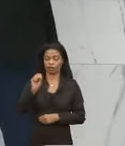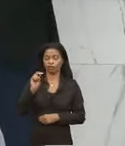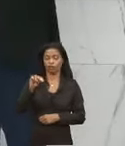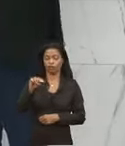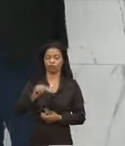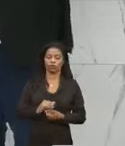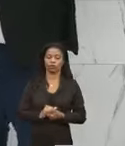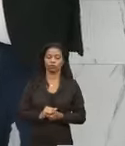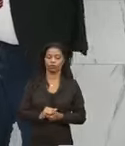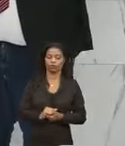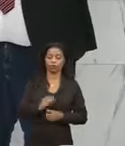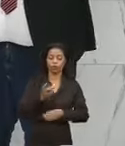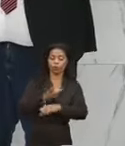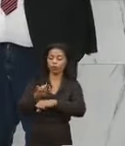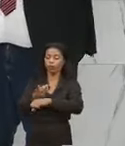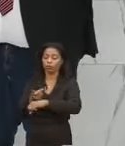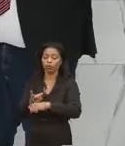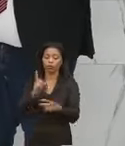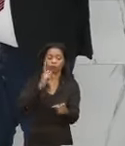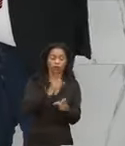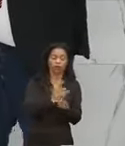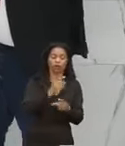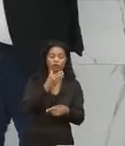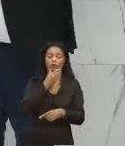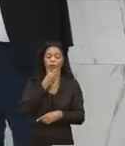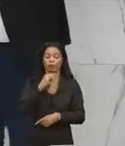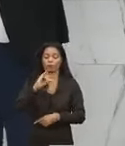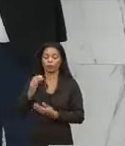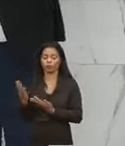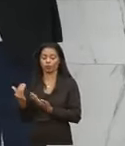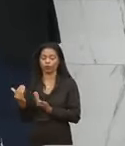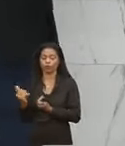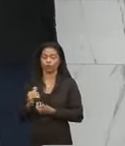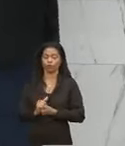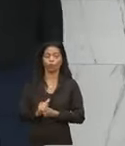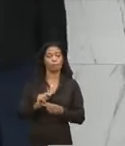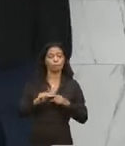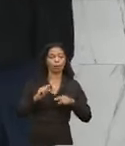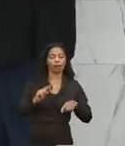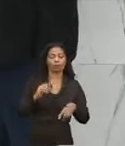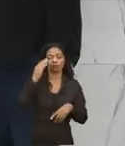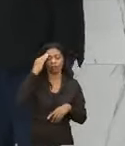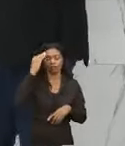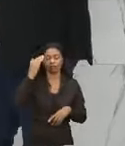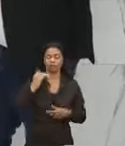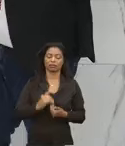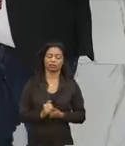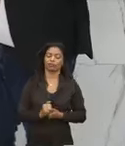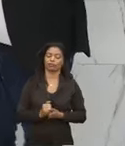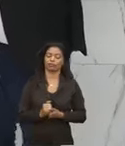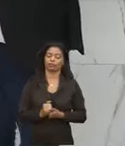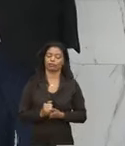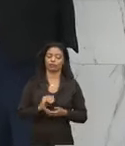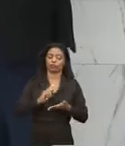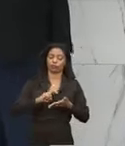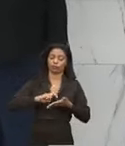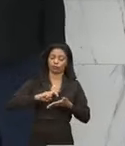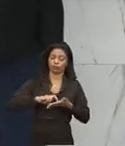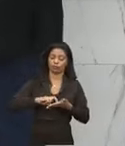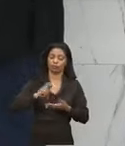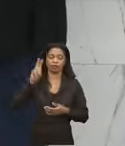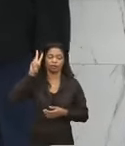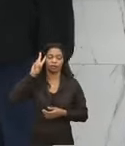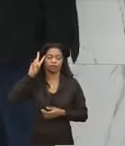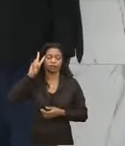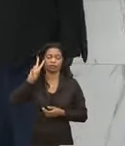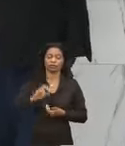jovem. E graças a Deus, quando foi pela manhã, na segunda-feira, na madrugada, recebemos a notícia